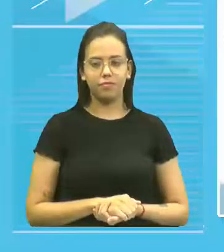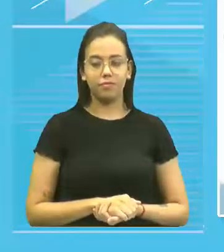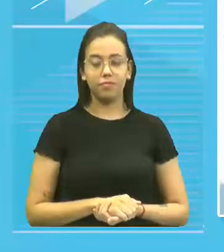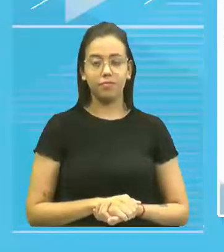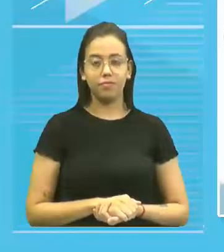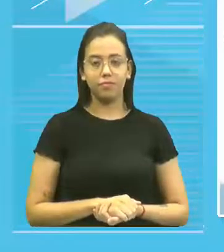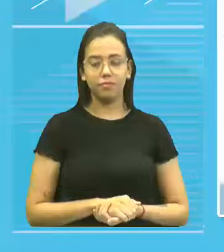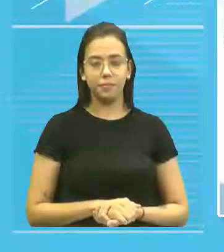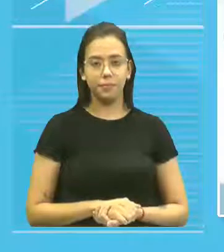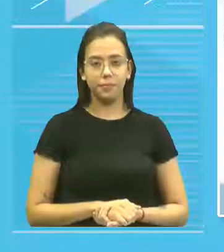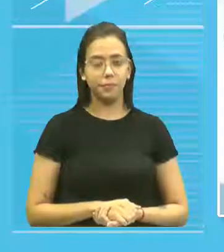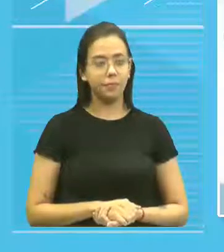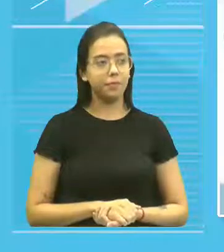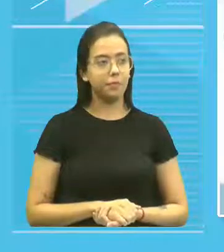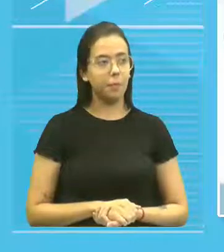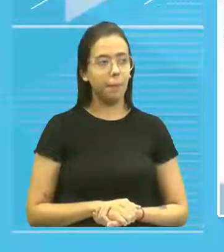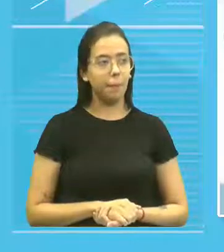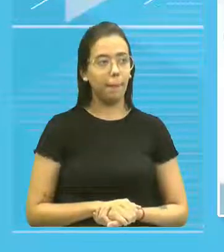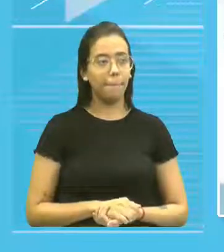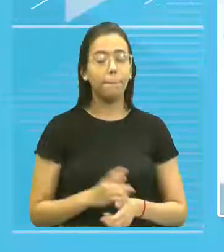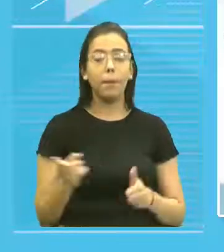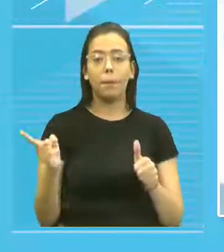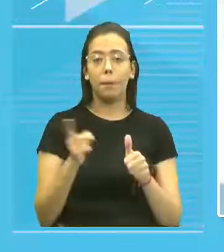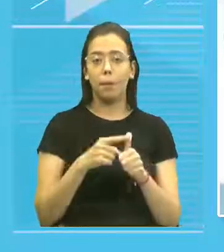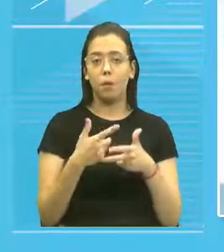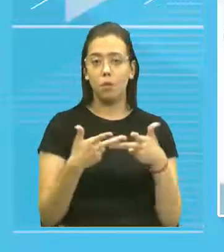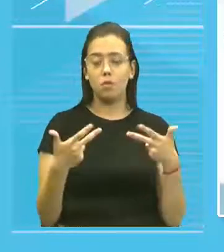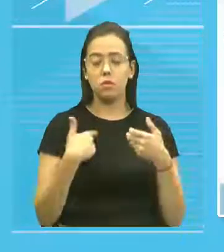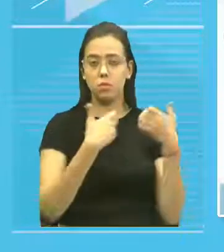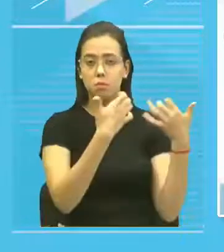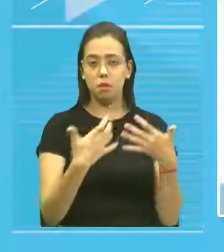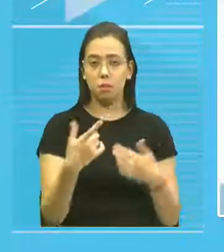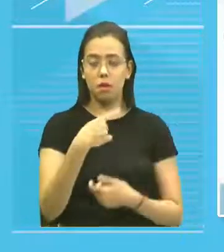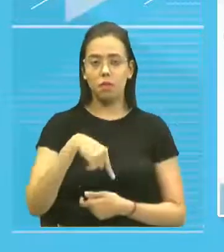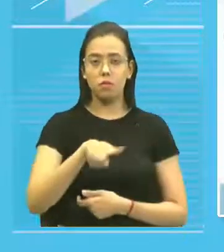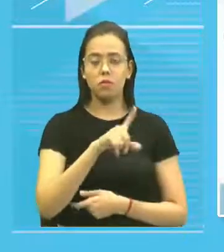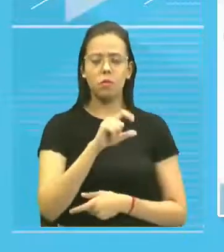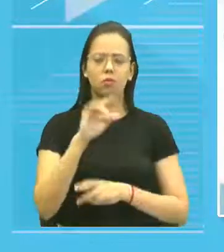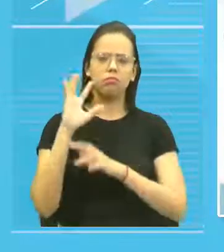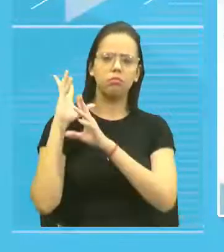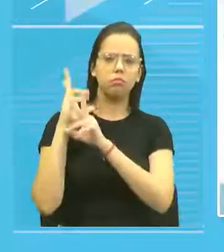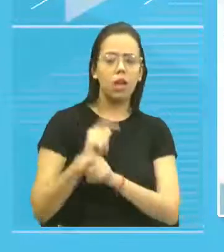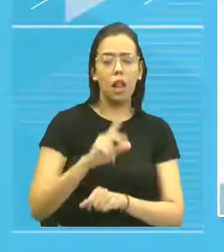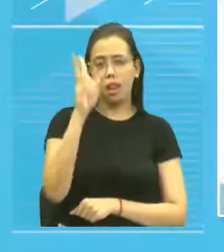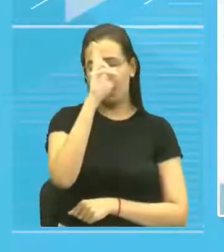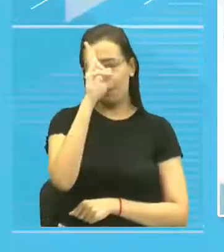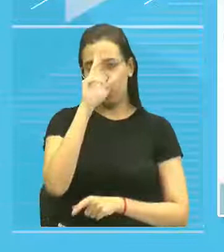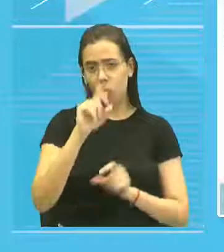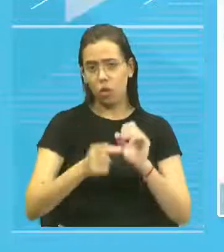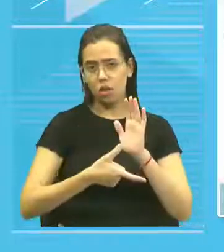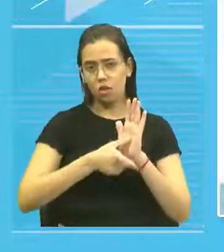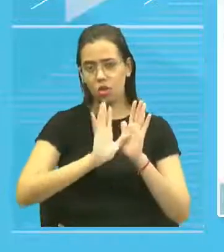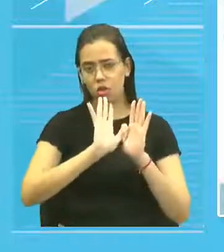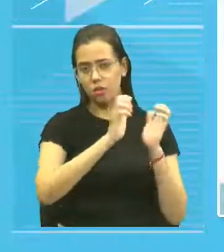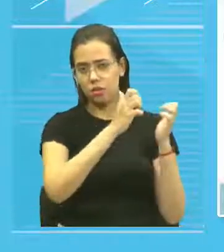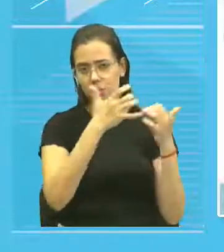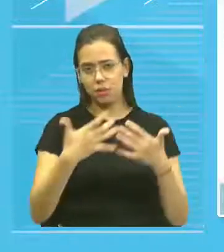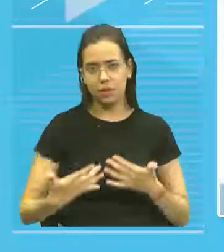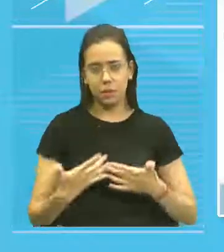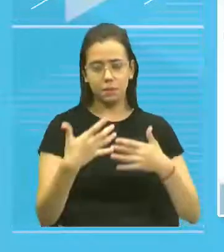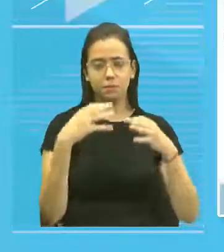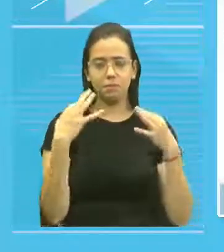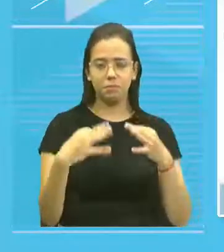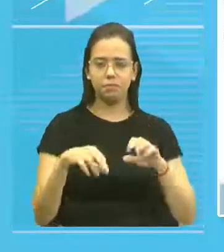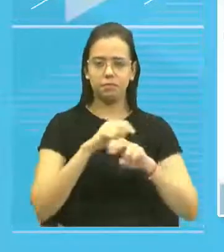tudo bem a primeira coisa que eu vou mostrar aqui é um resgate do que o tio fino já falou nas aulas anteriores